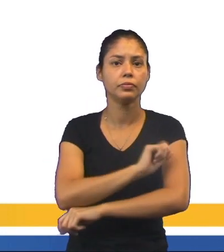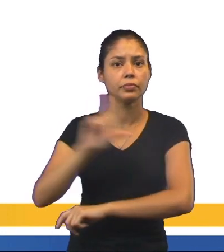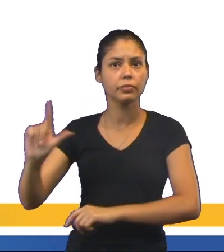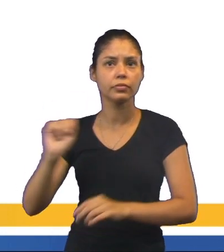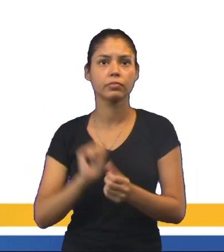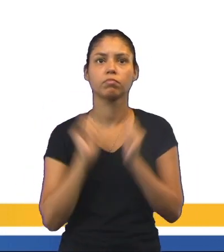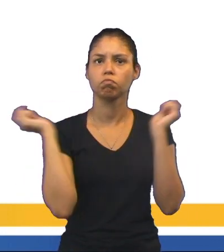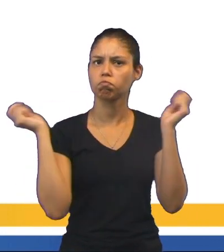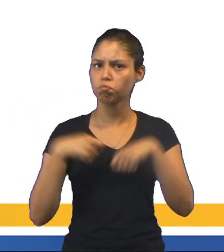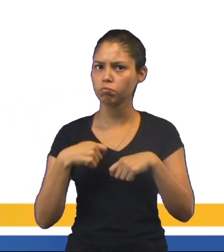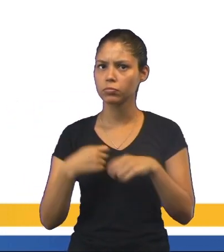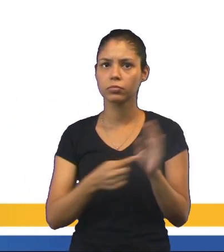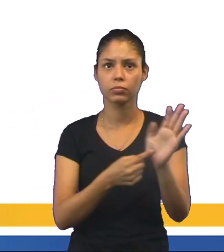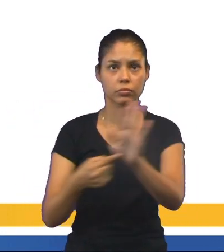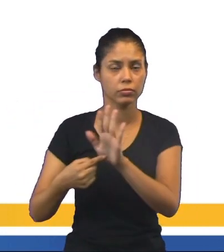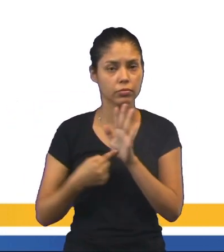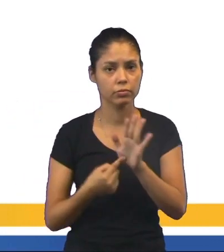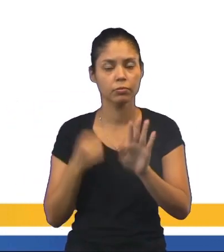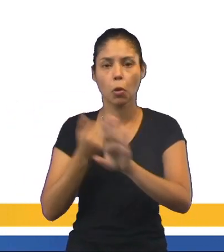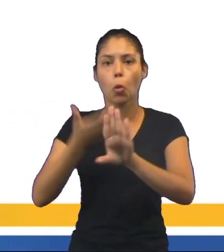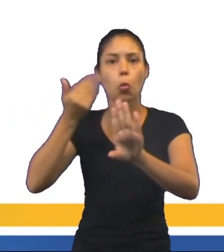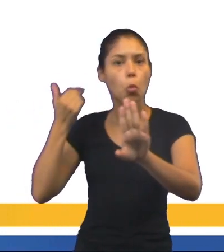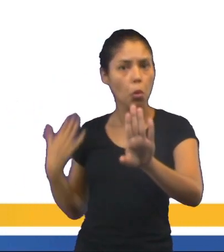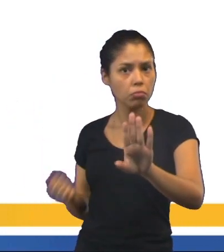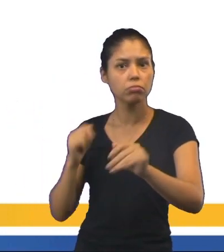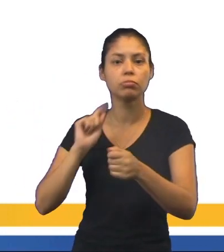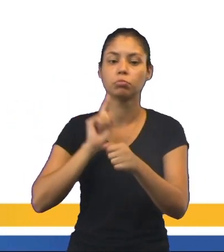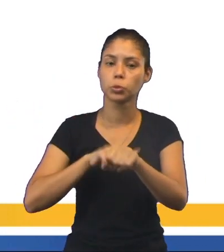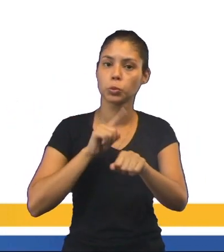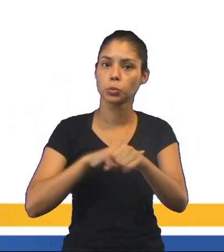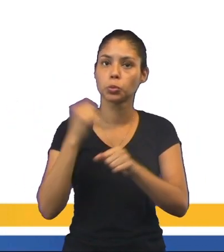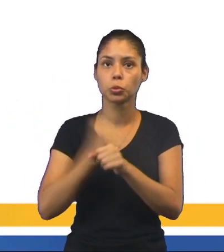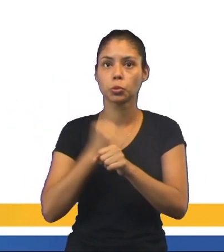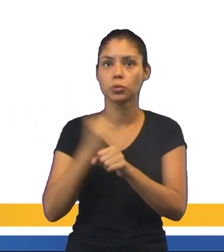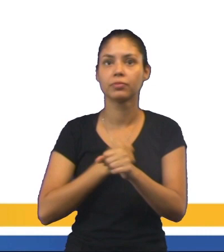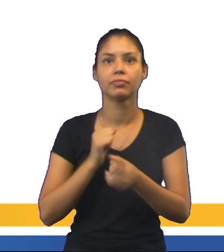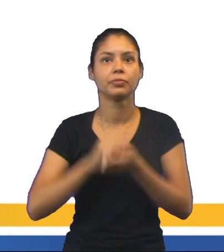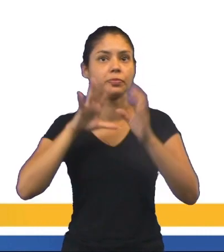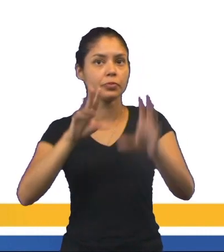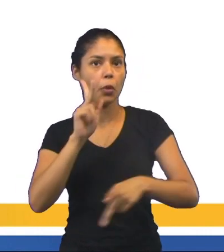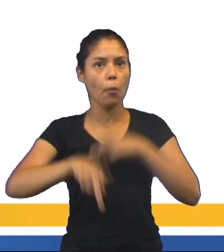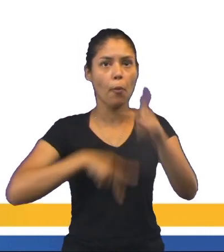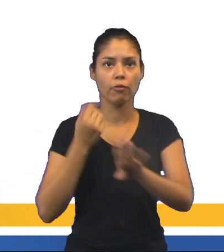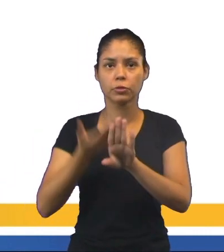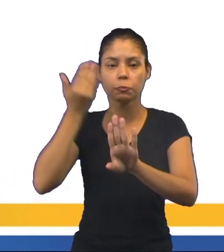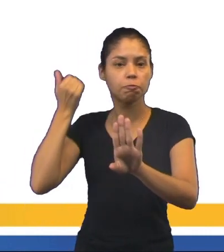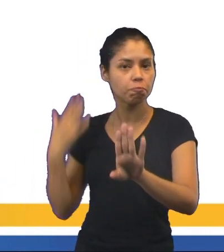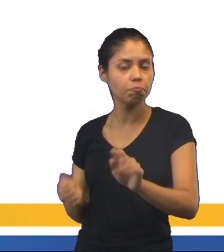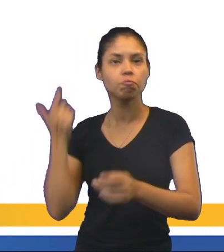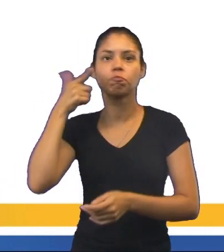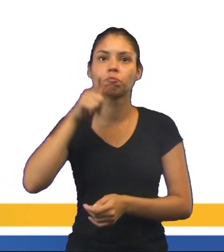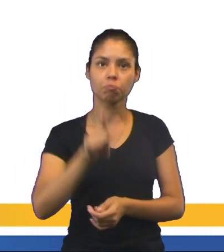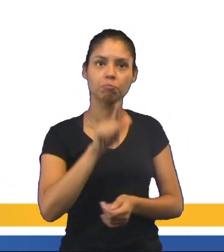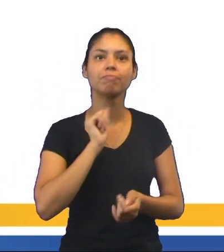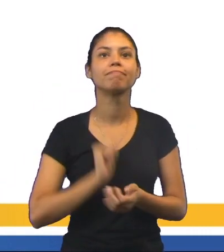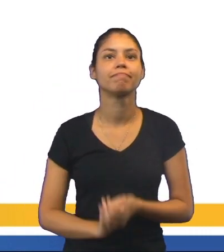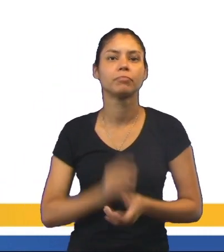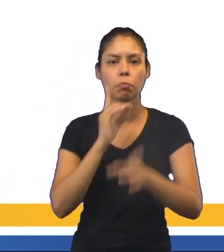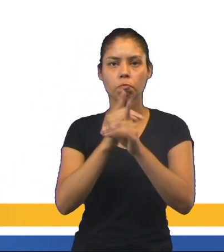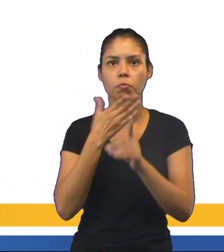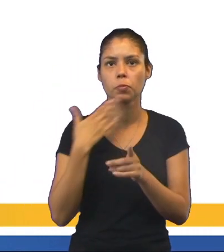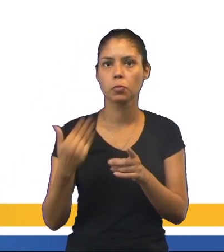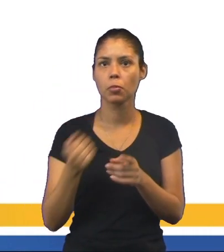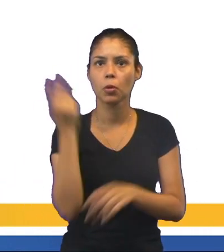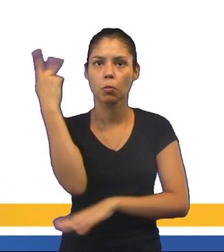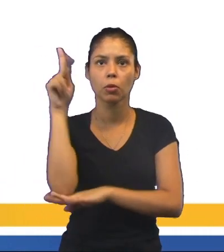é possível definir a época do ano. Assim, os povos antigos conseguiram